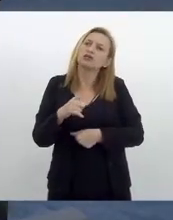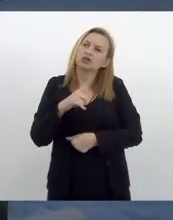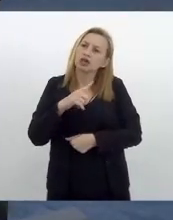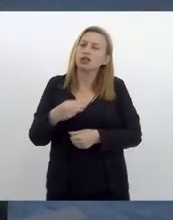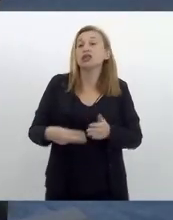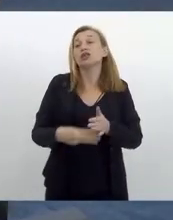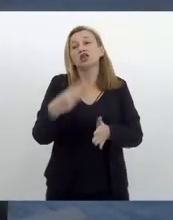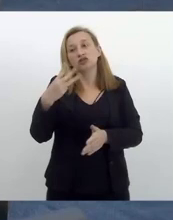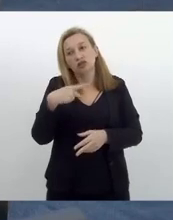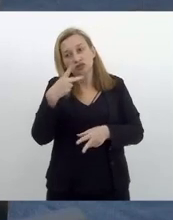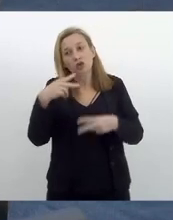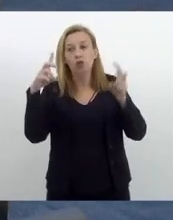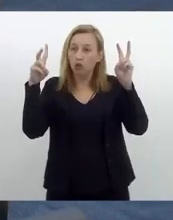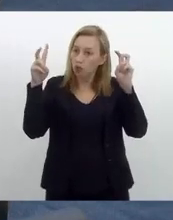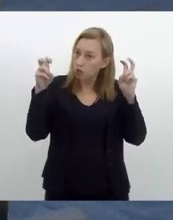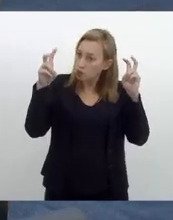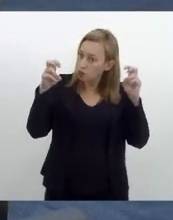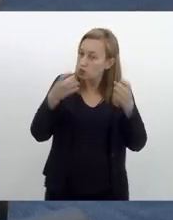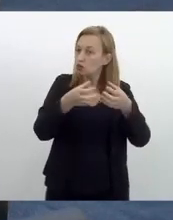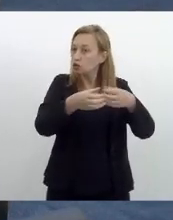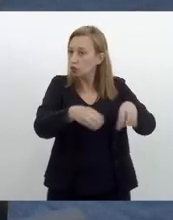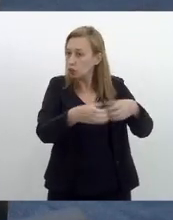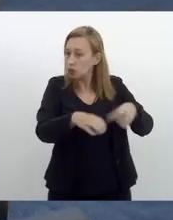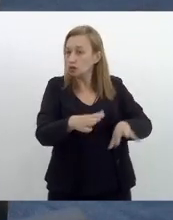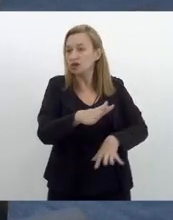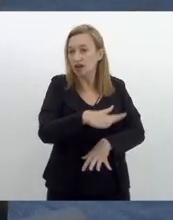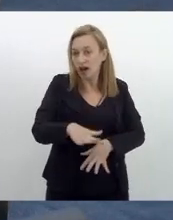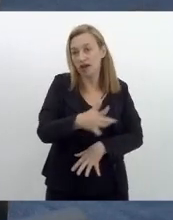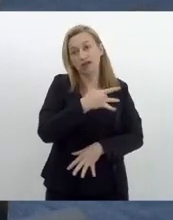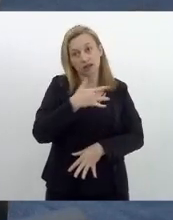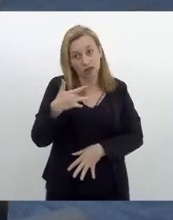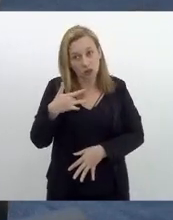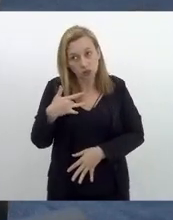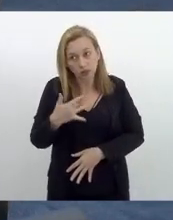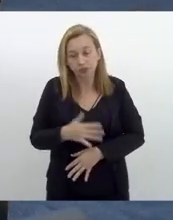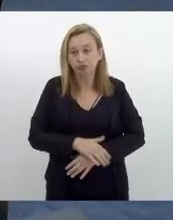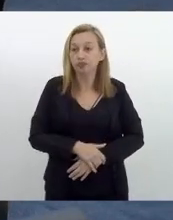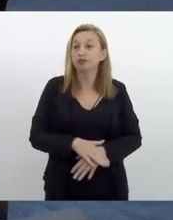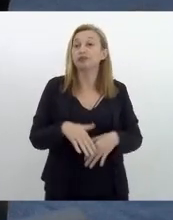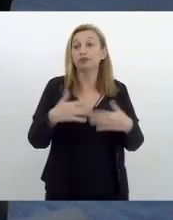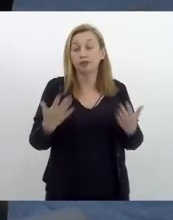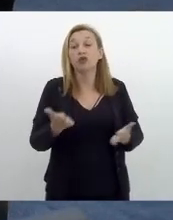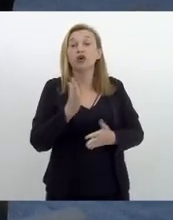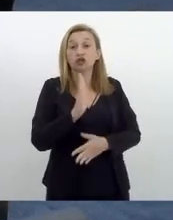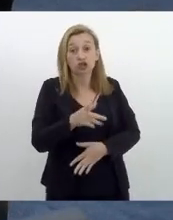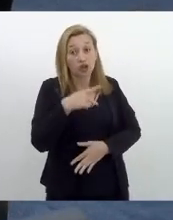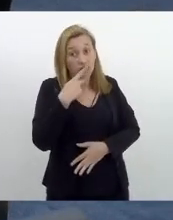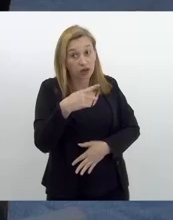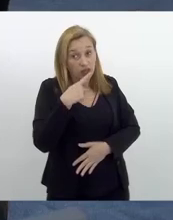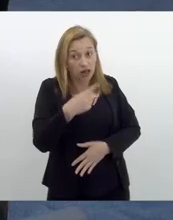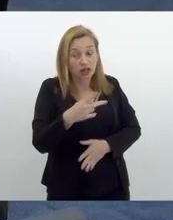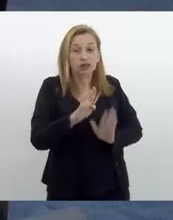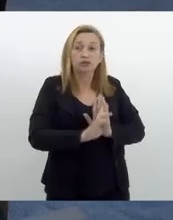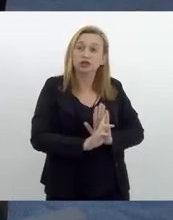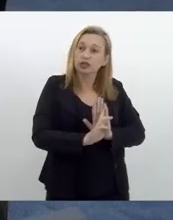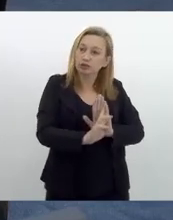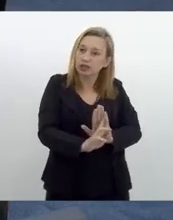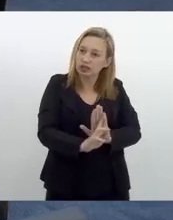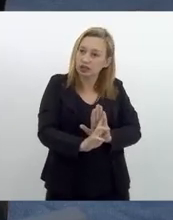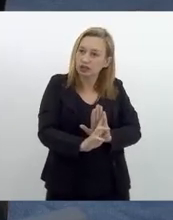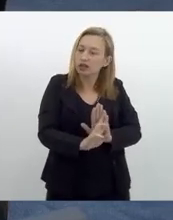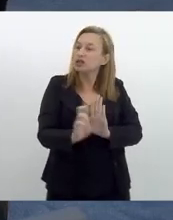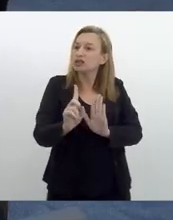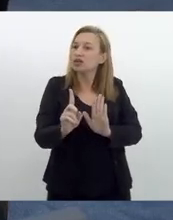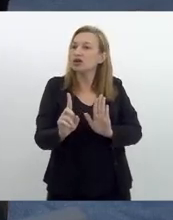vezes colocou a questão do concurso da área da saúde. Então... Eu já falei, inclusive, para os representantes que